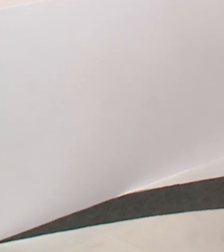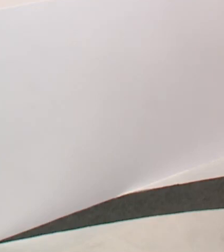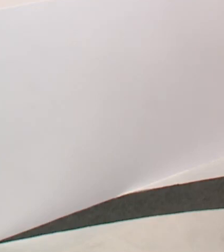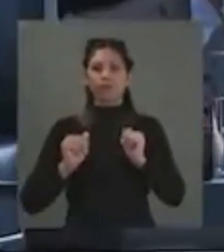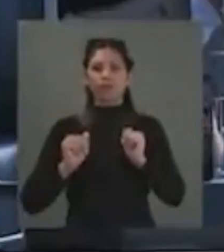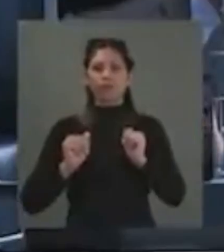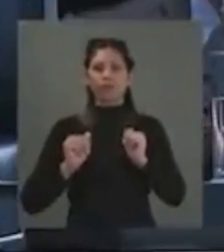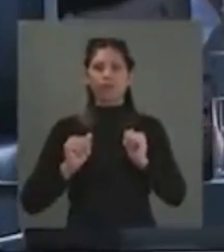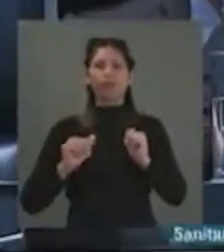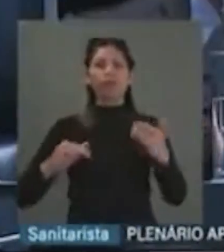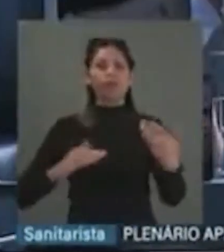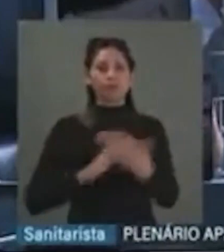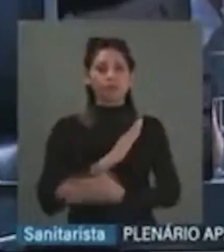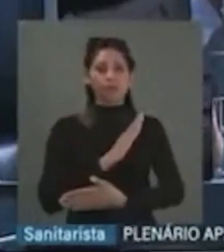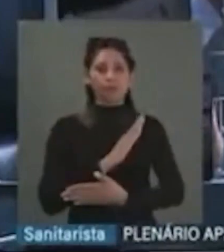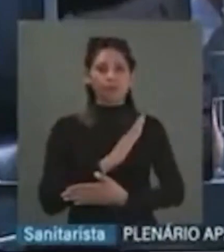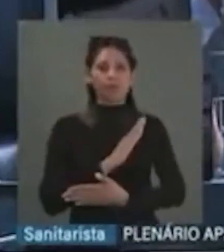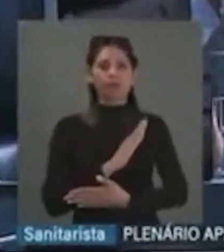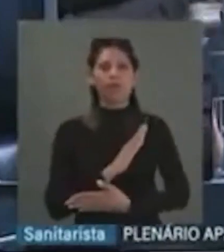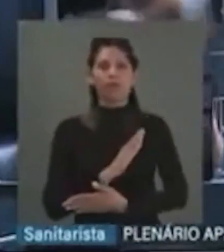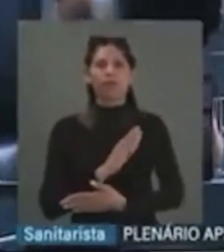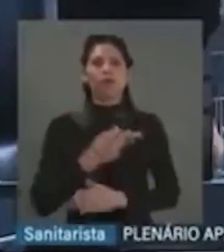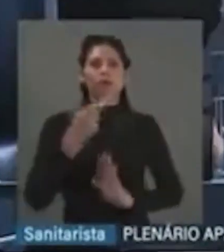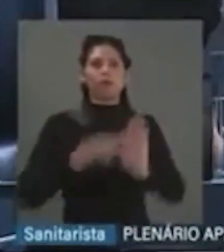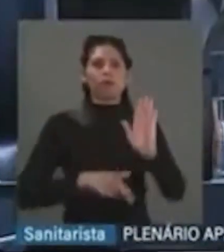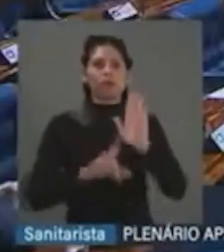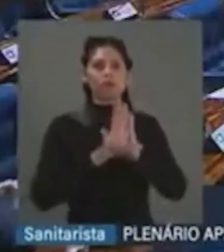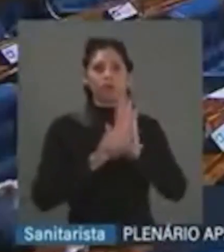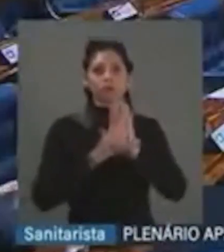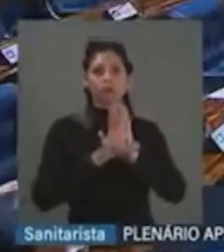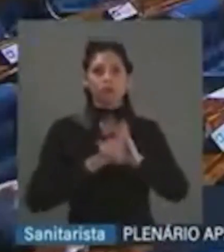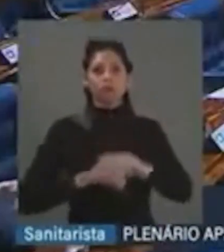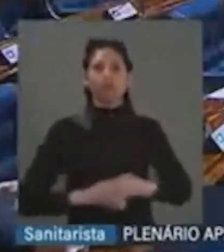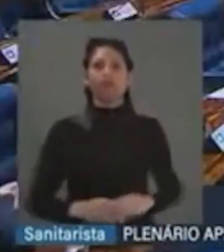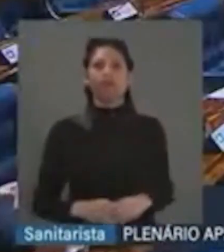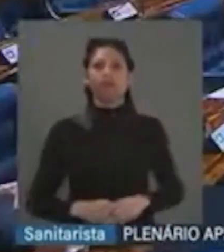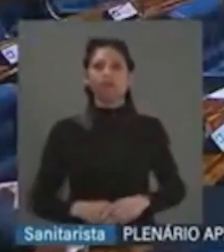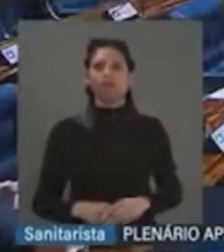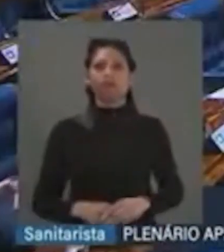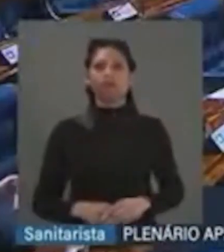governo. Aprovado o projeto.